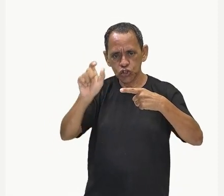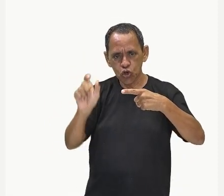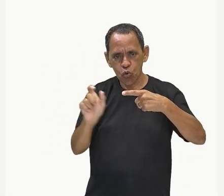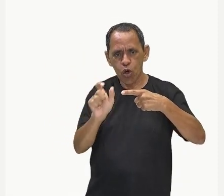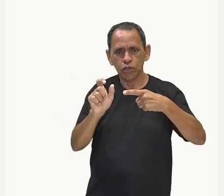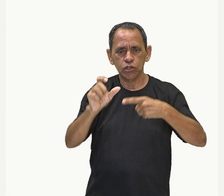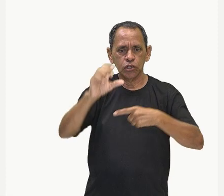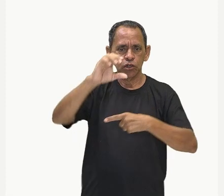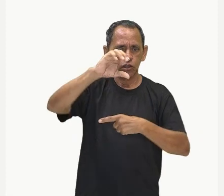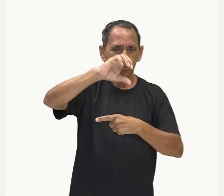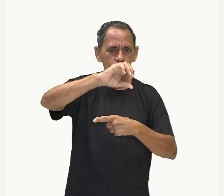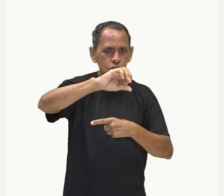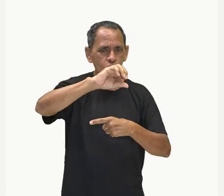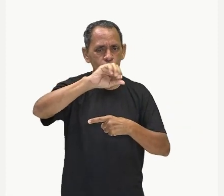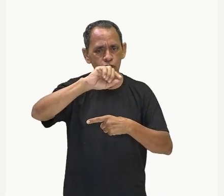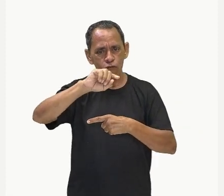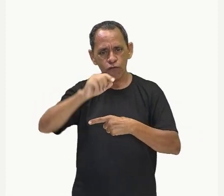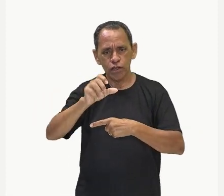vírgula, ficando